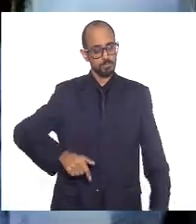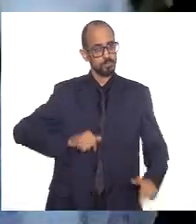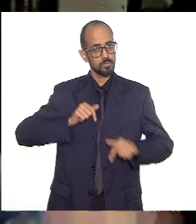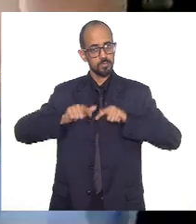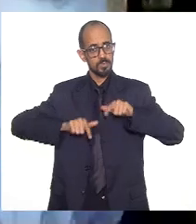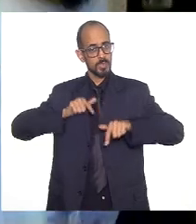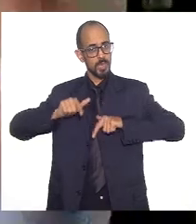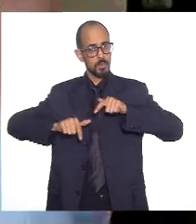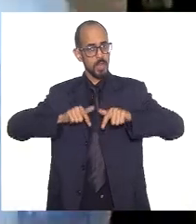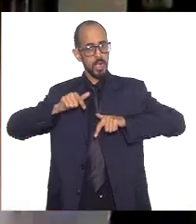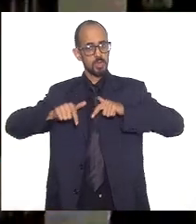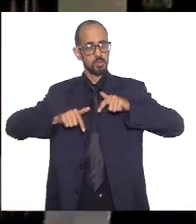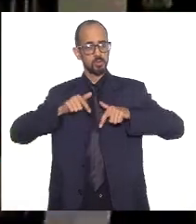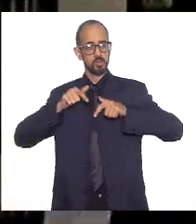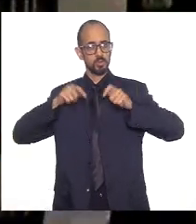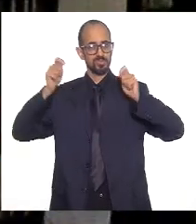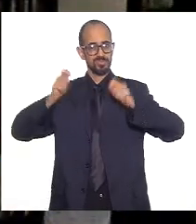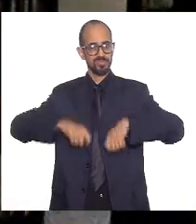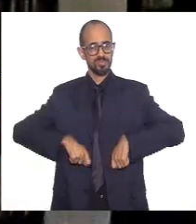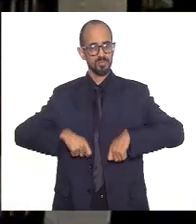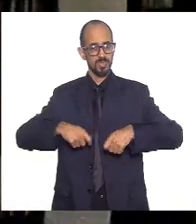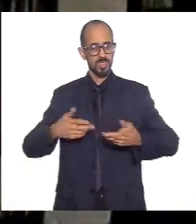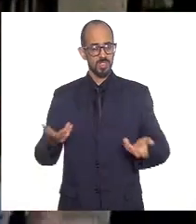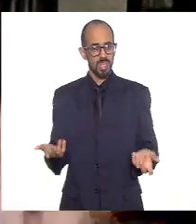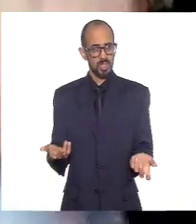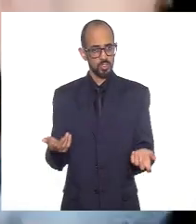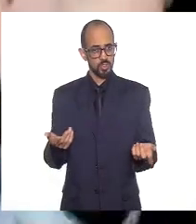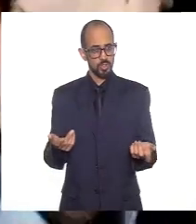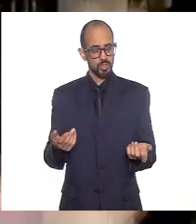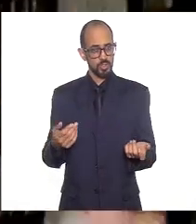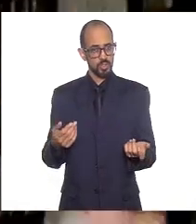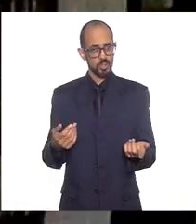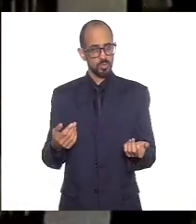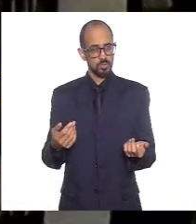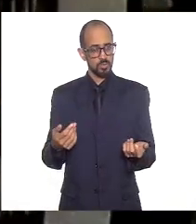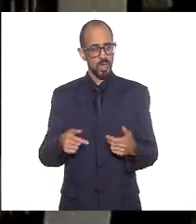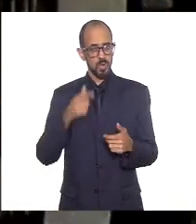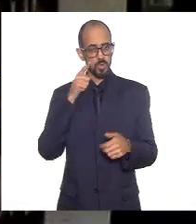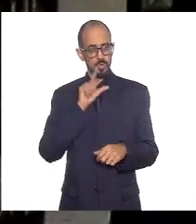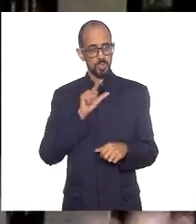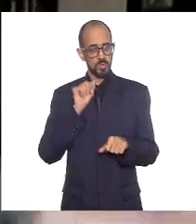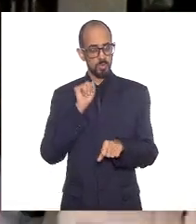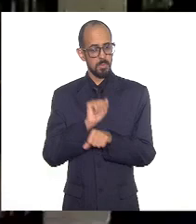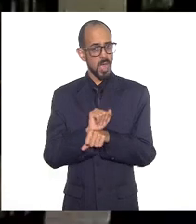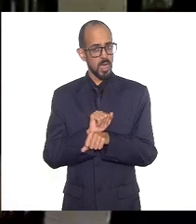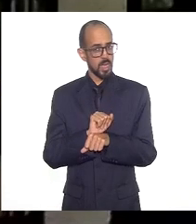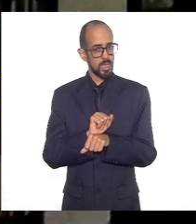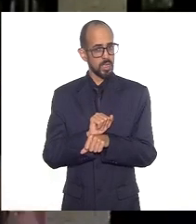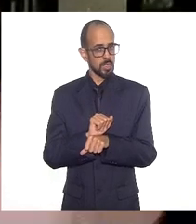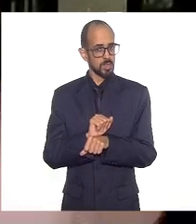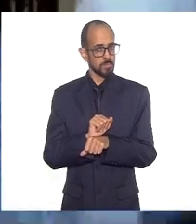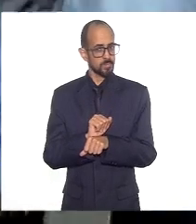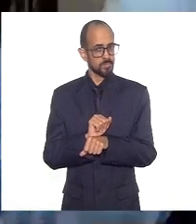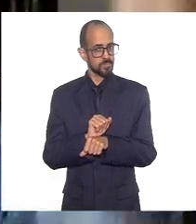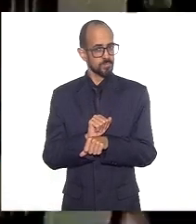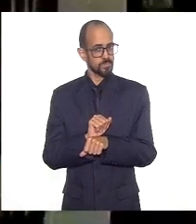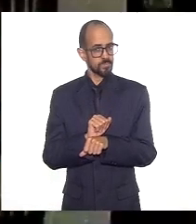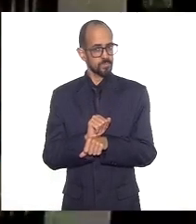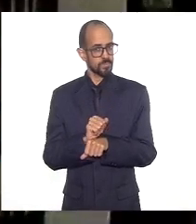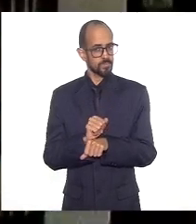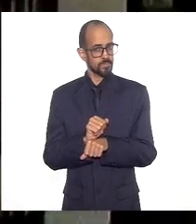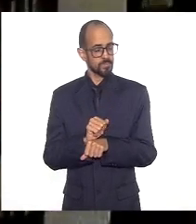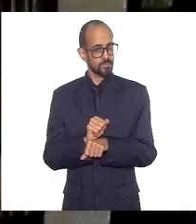trabalho suficiente e necessário para impedir. Não está tendo para impedir o avanço